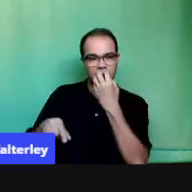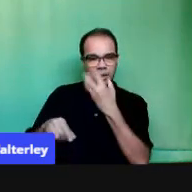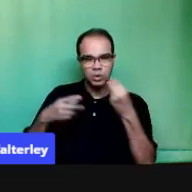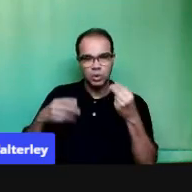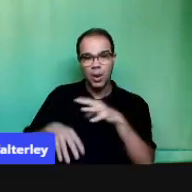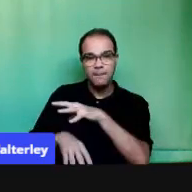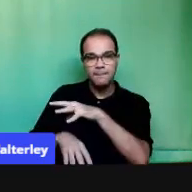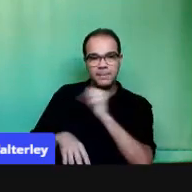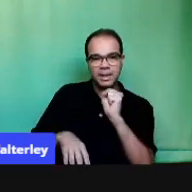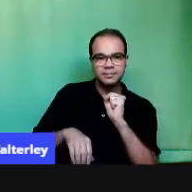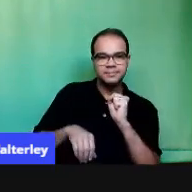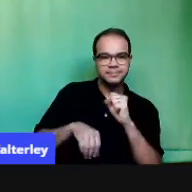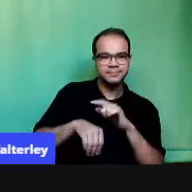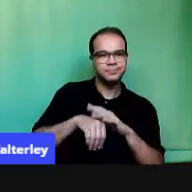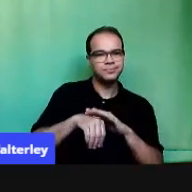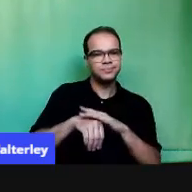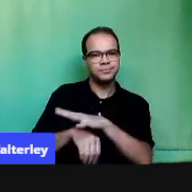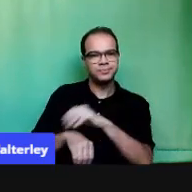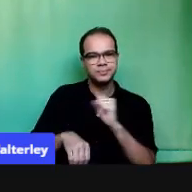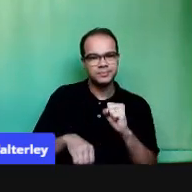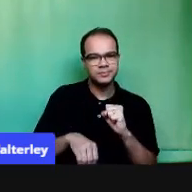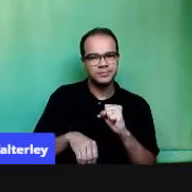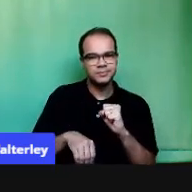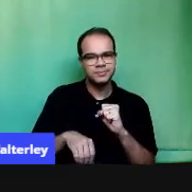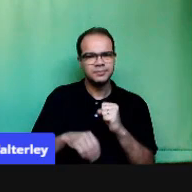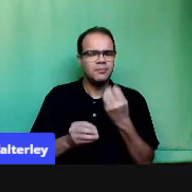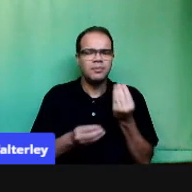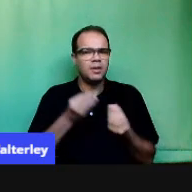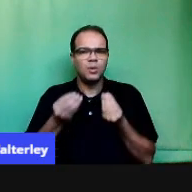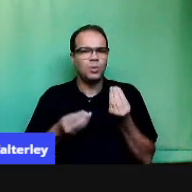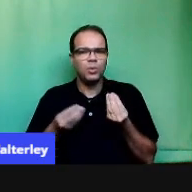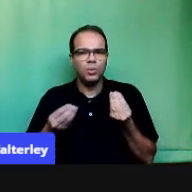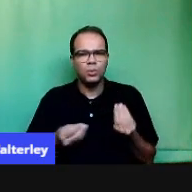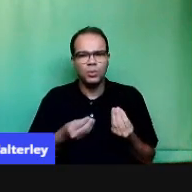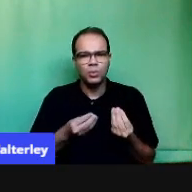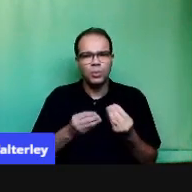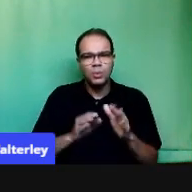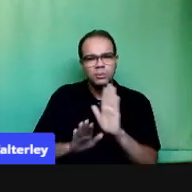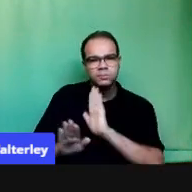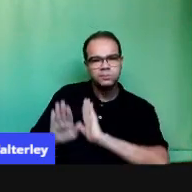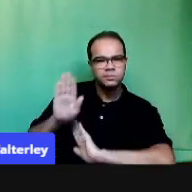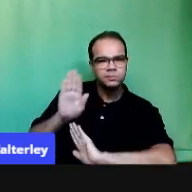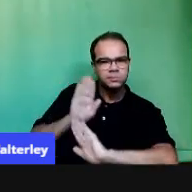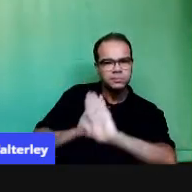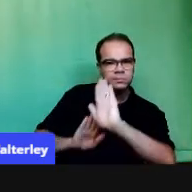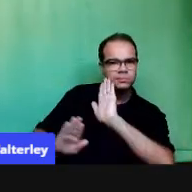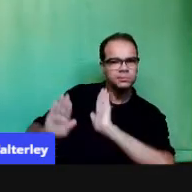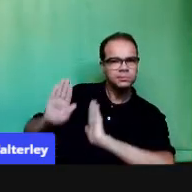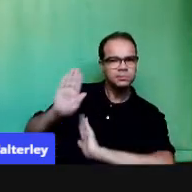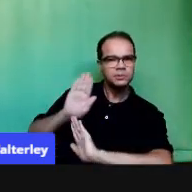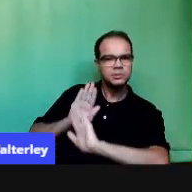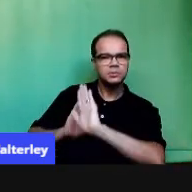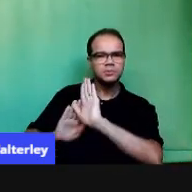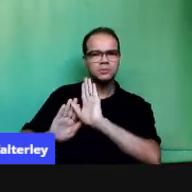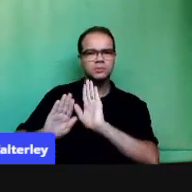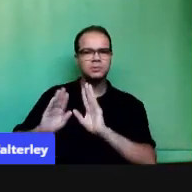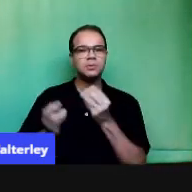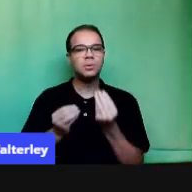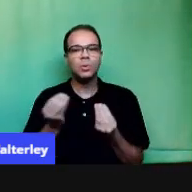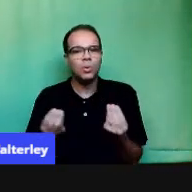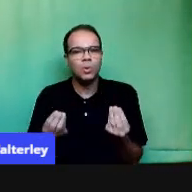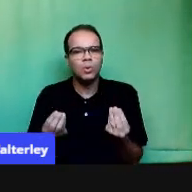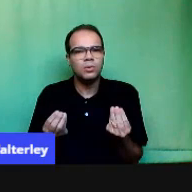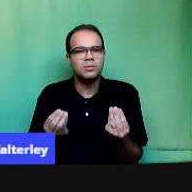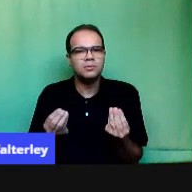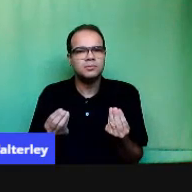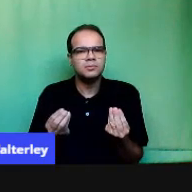para que nós consigamos manter essa saúde, né, na população animal, nós precisamos lembrar de um termo, é um